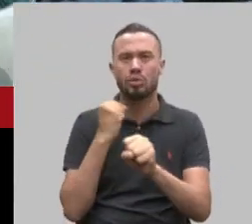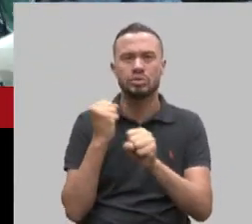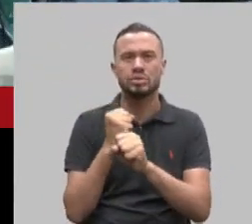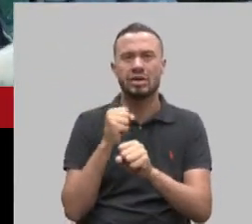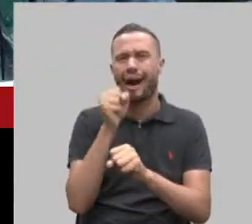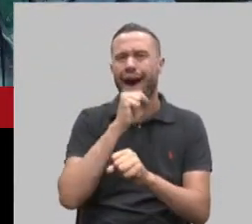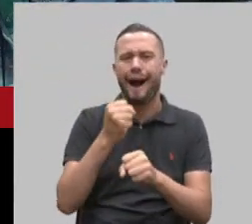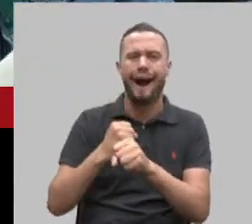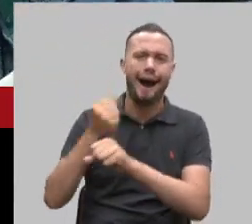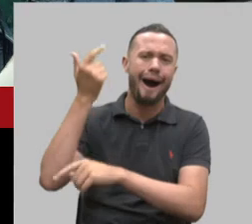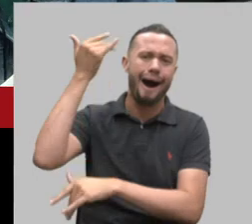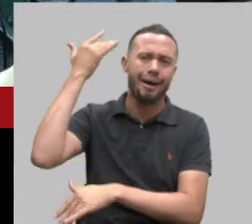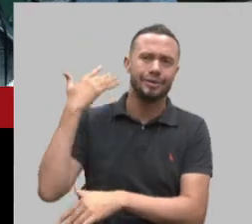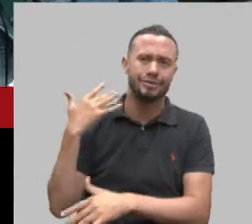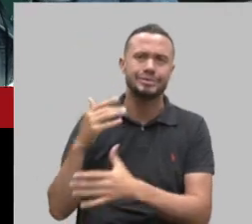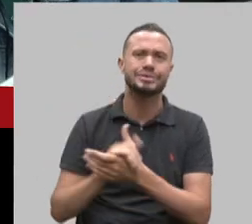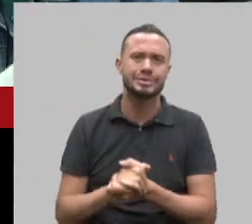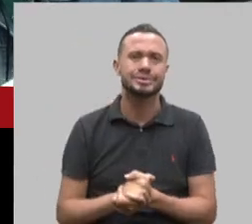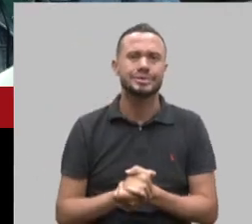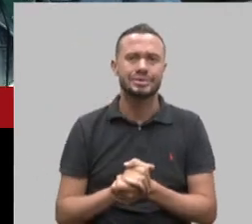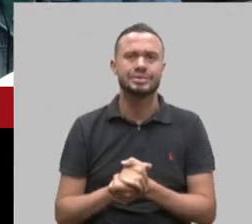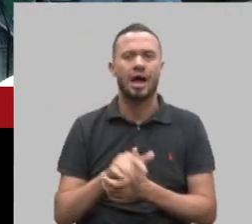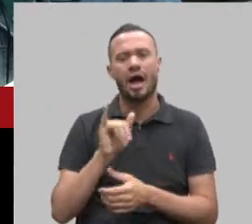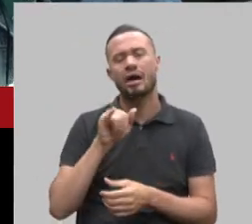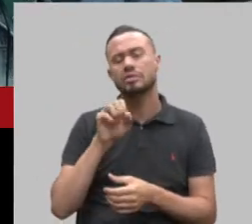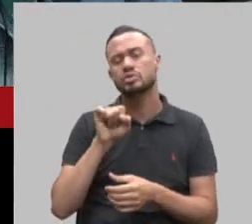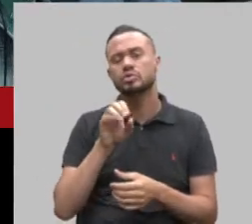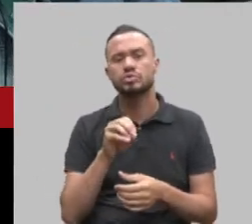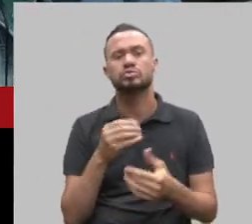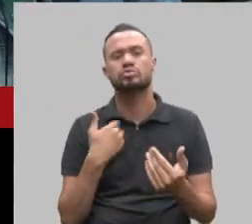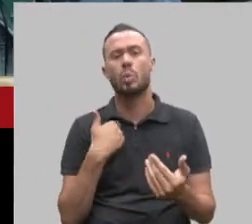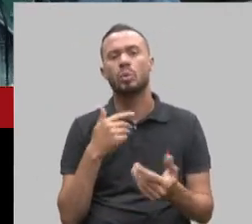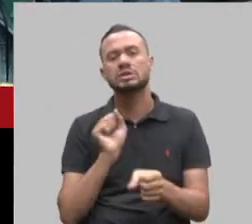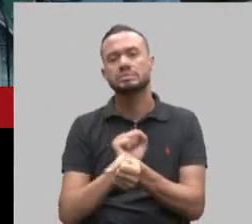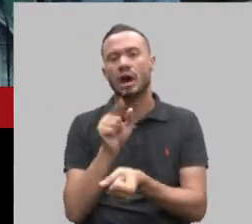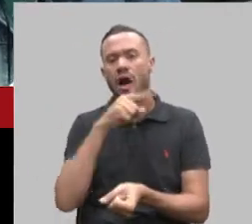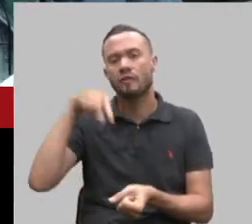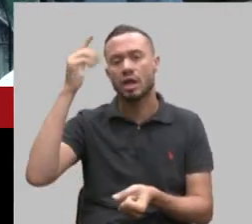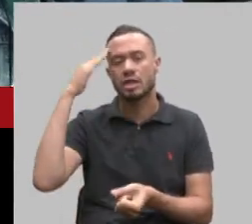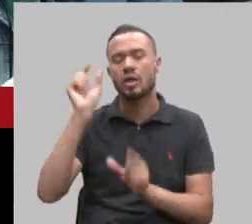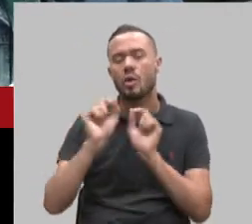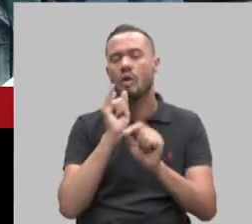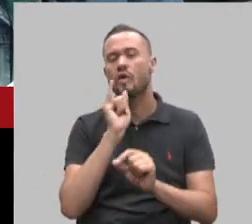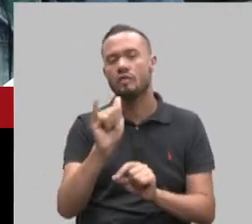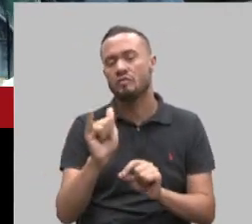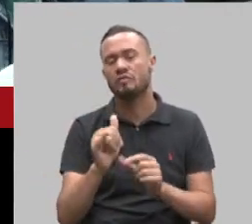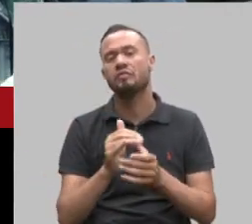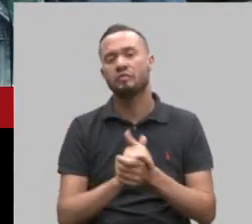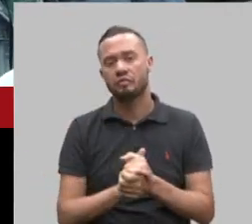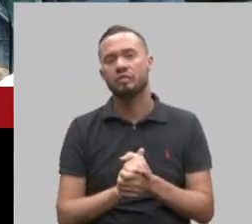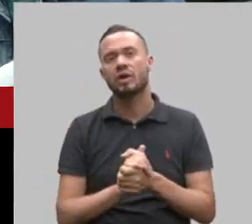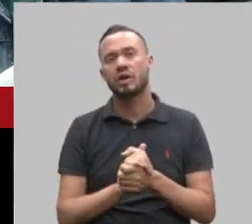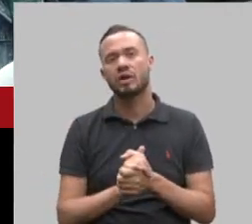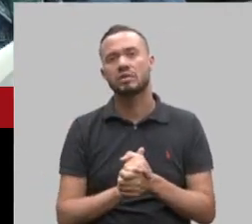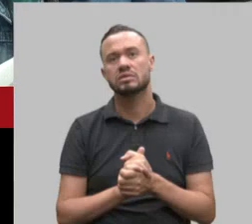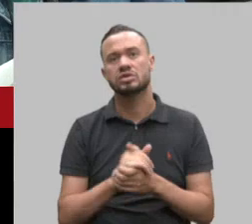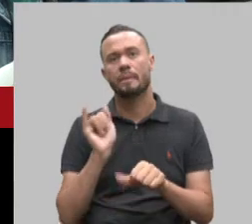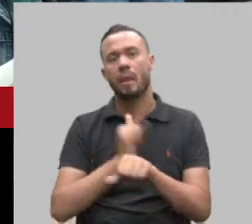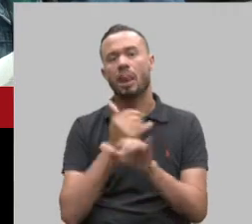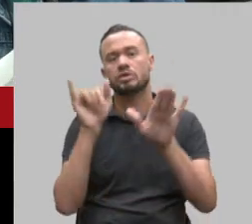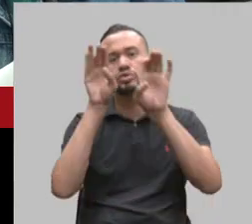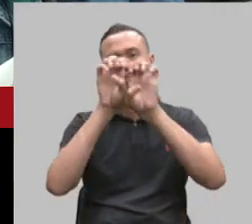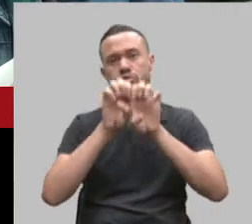anos Bom basicamente eu espero que tenha dado para entender o que eu quis dizer sobre em relação à infraestrutura né